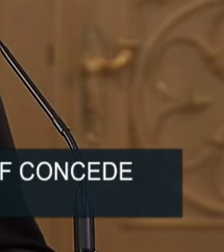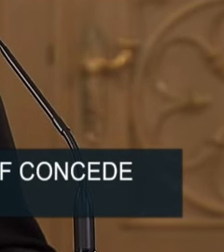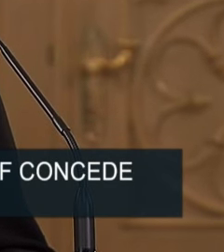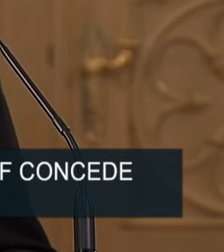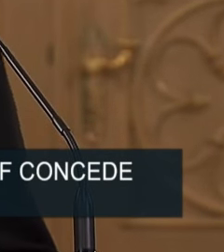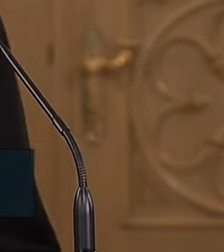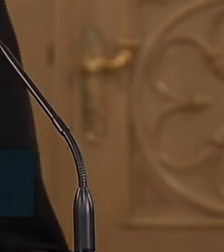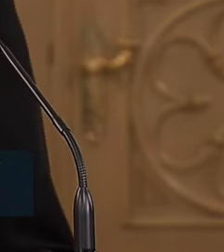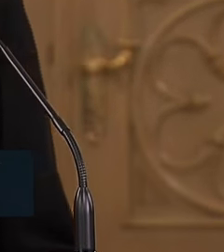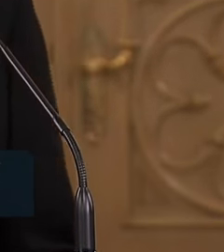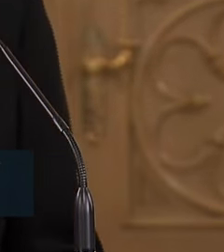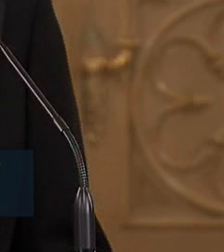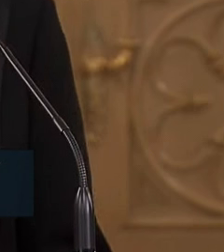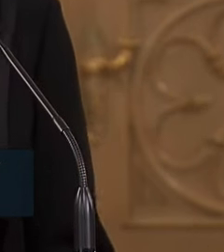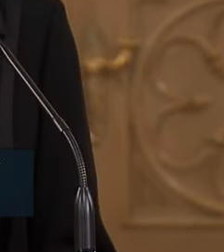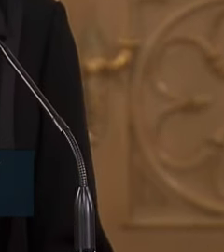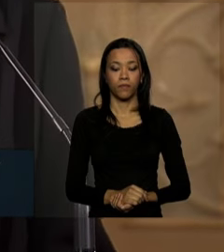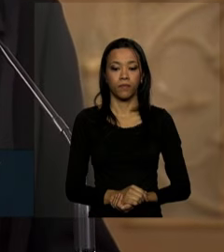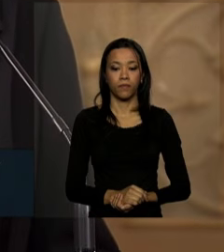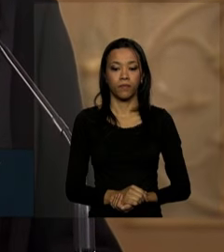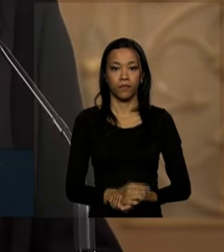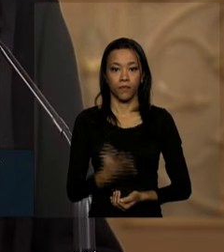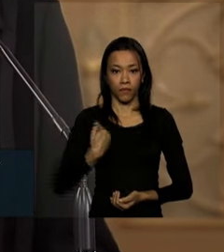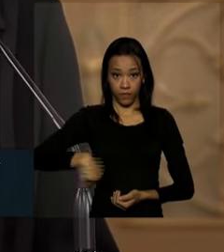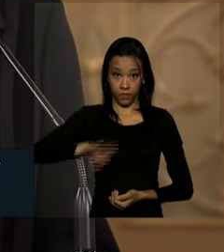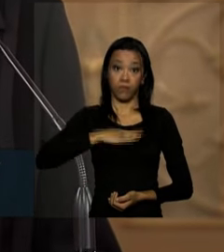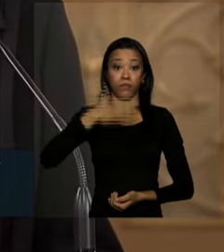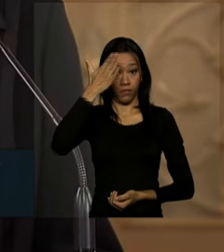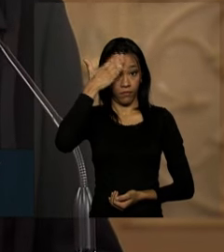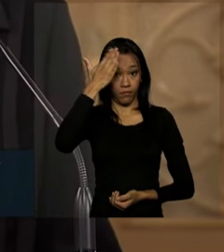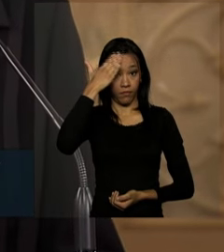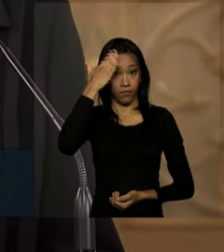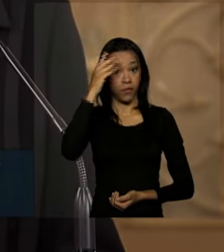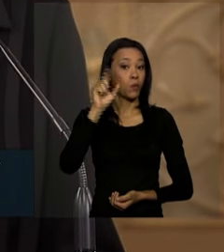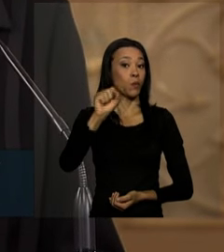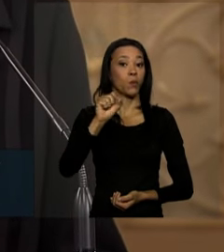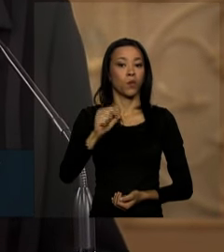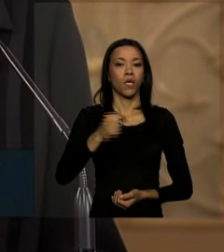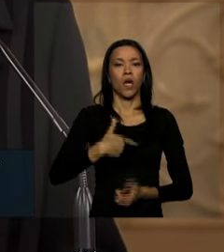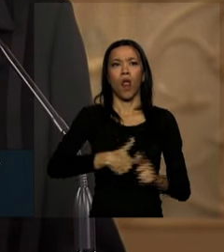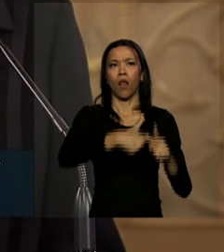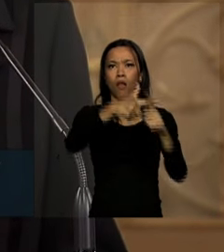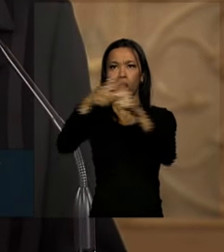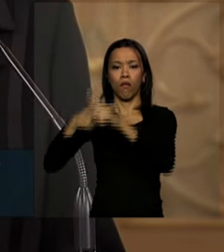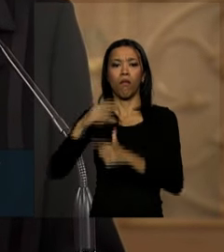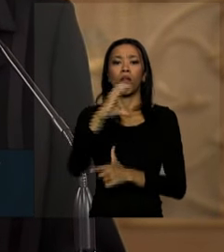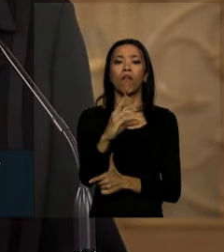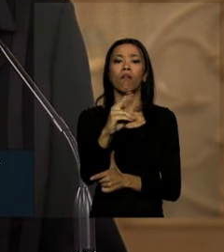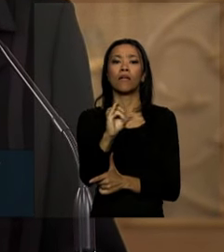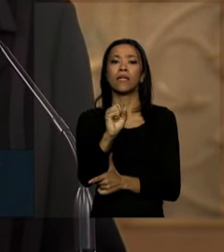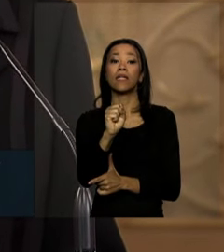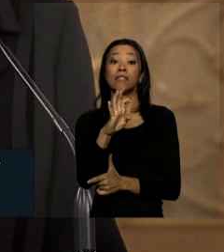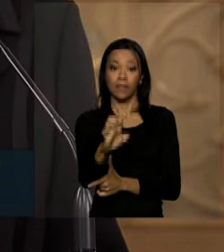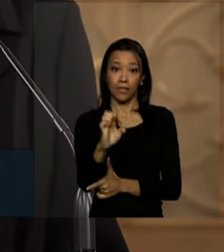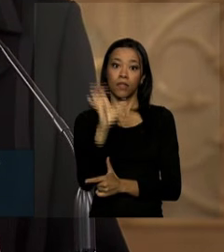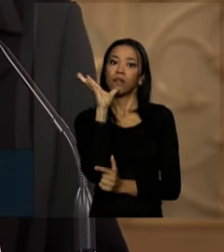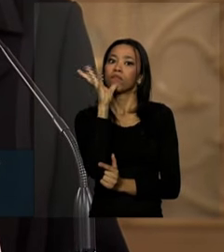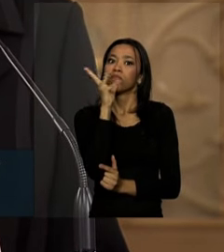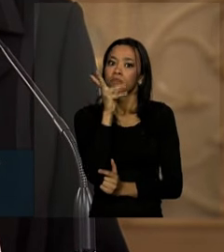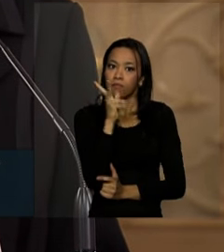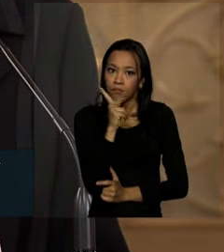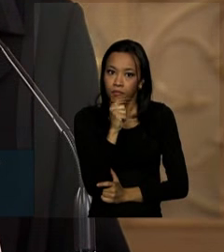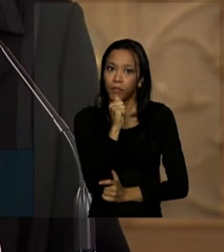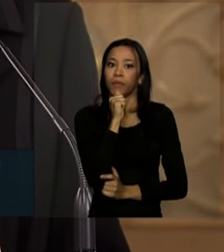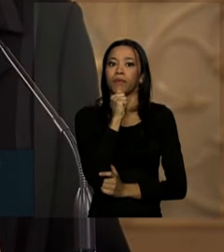E nós sabemos que a crise internacional ela tem durado mais tempo do que o esperado. And we do know that